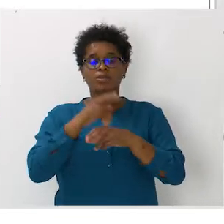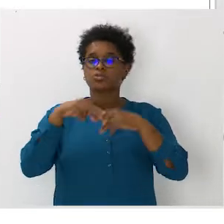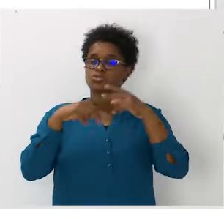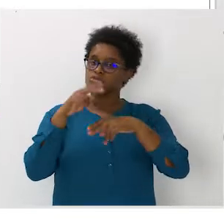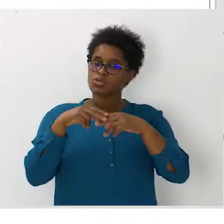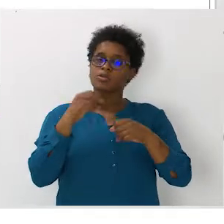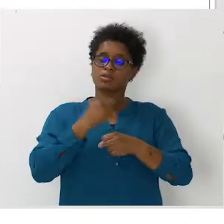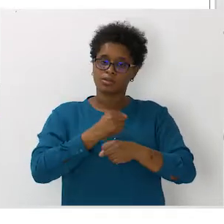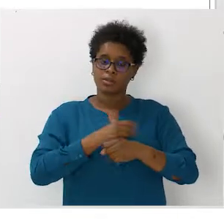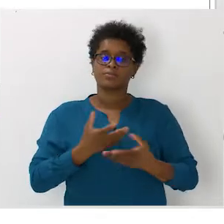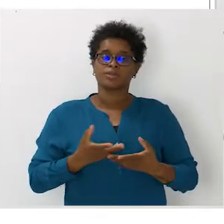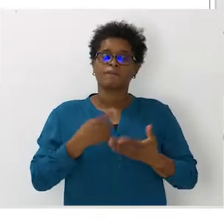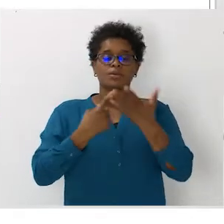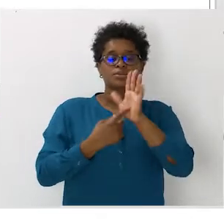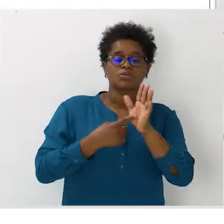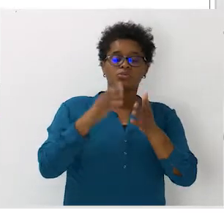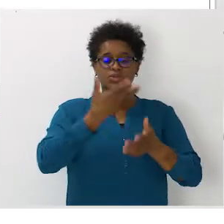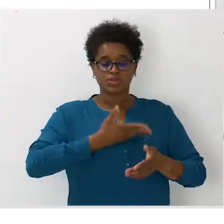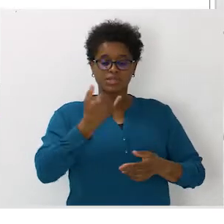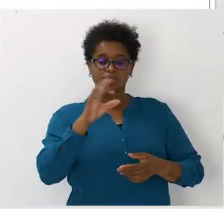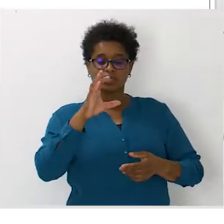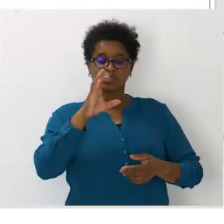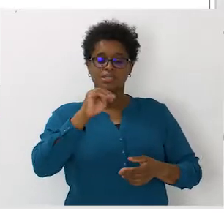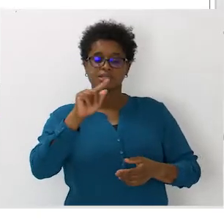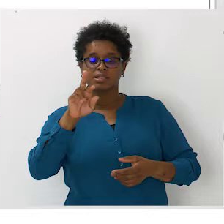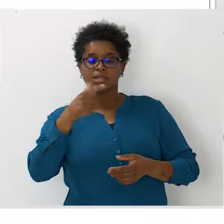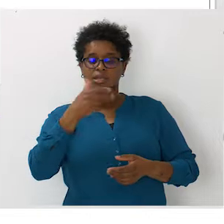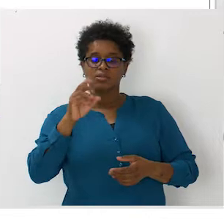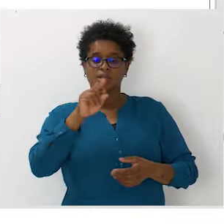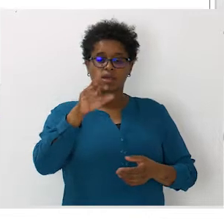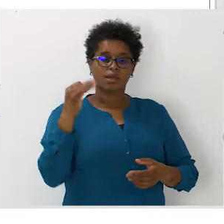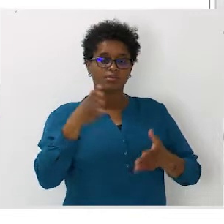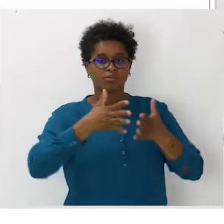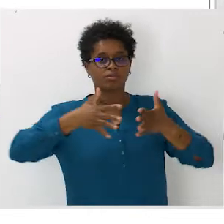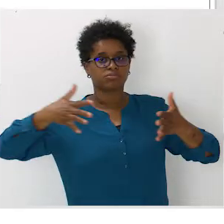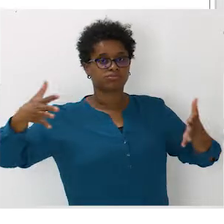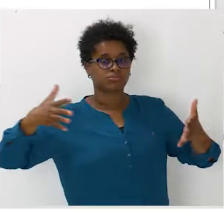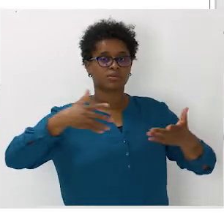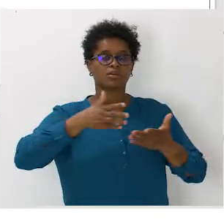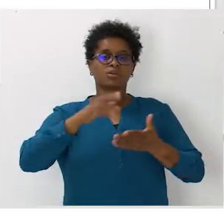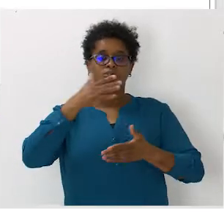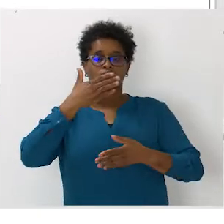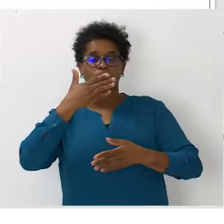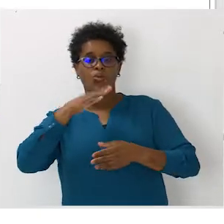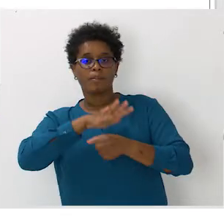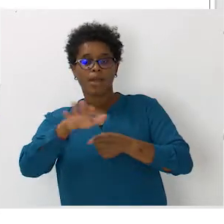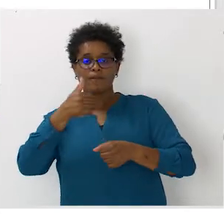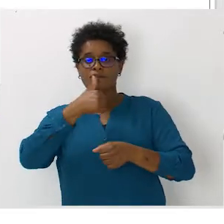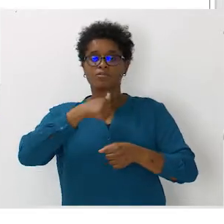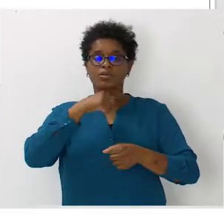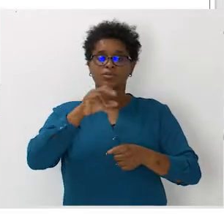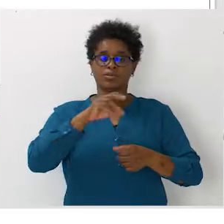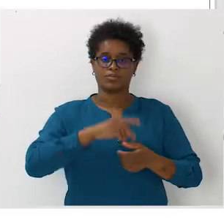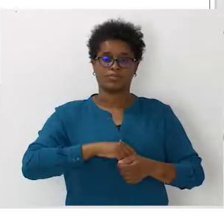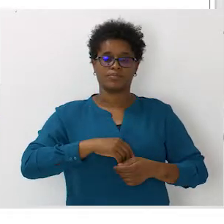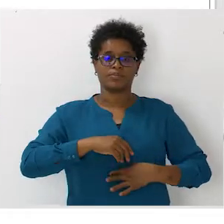construção. No deserto da Arábia, que se estende ao longo do Mar Vermelho, existe ouro,